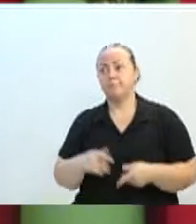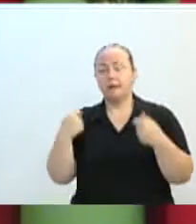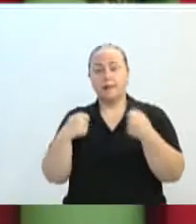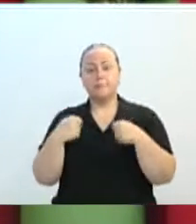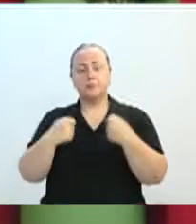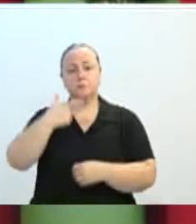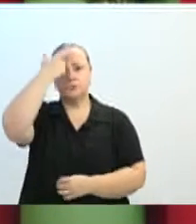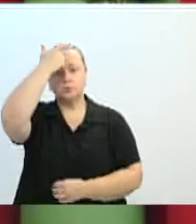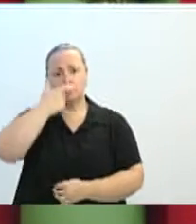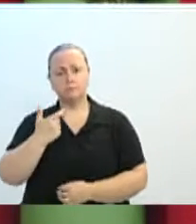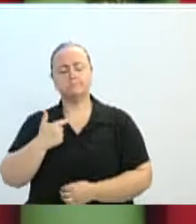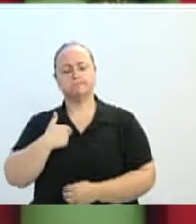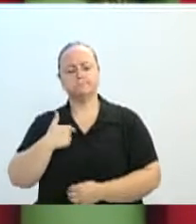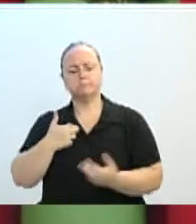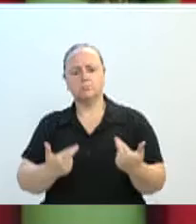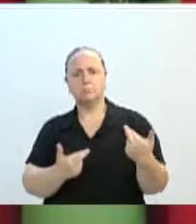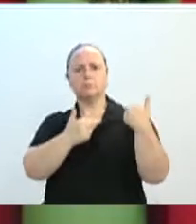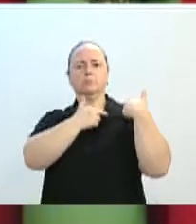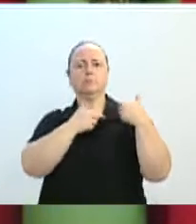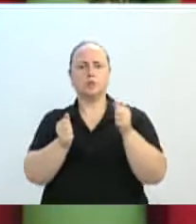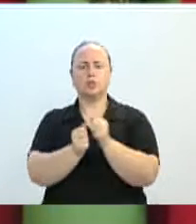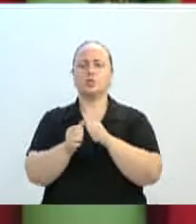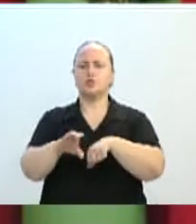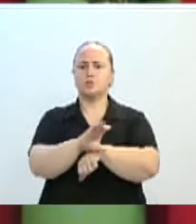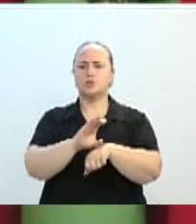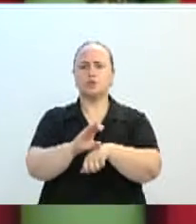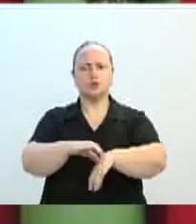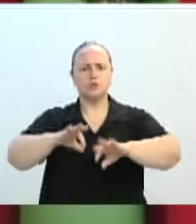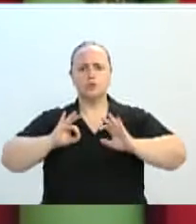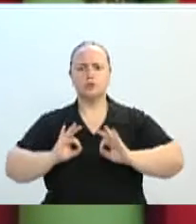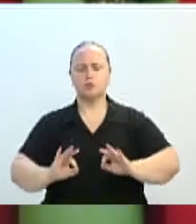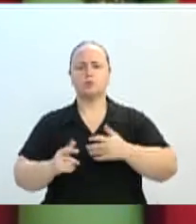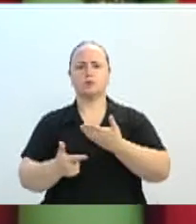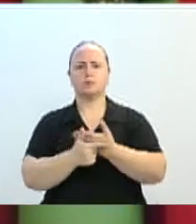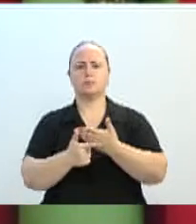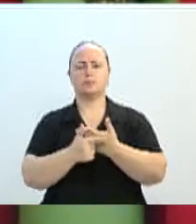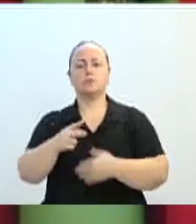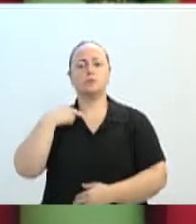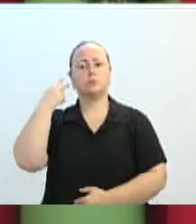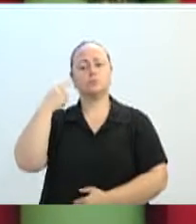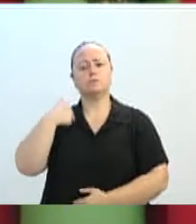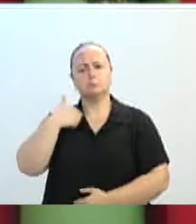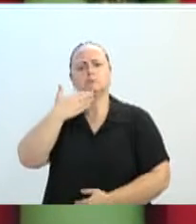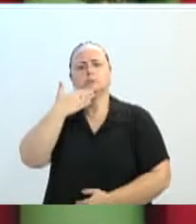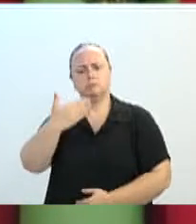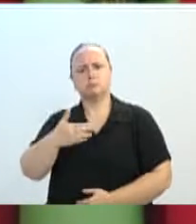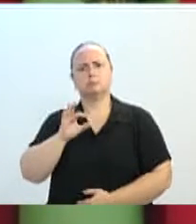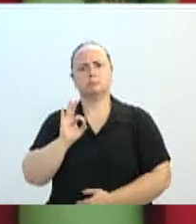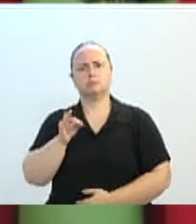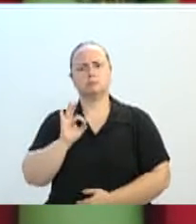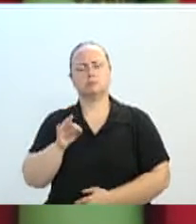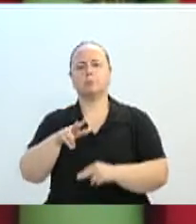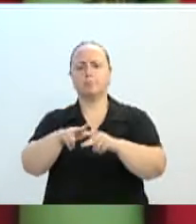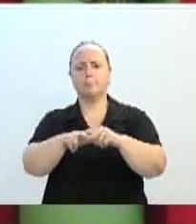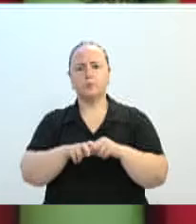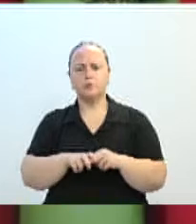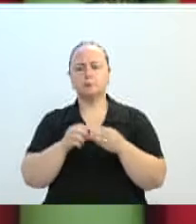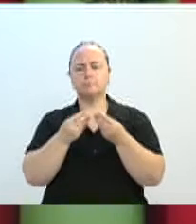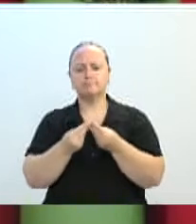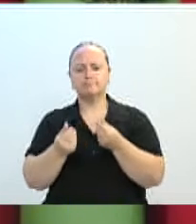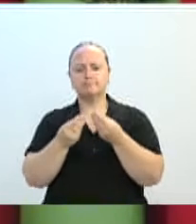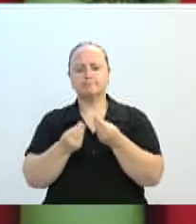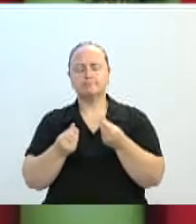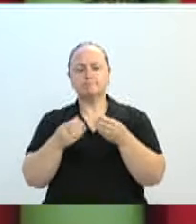parlamentar usando as suas atribuições aqui constitucionais fazendo verdadeiro papel do vereador fez o pedido aqui e aí teve a sensibilidade do